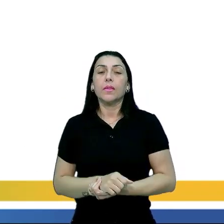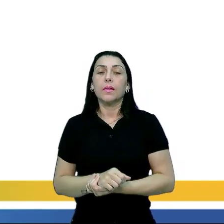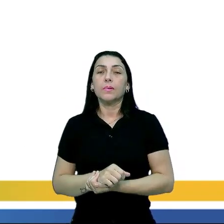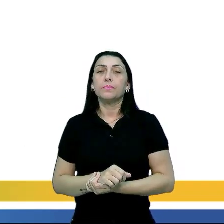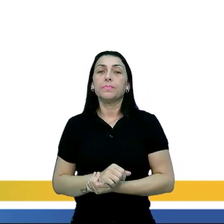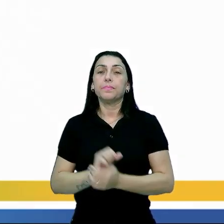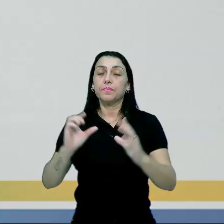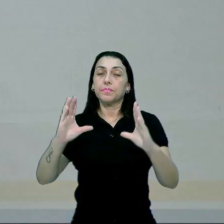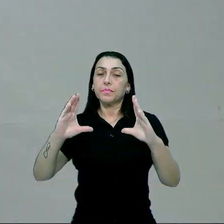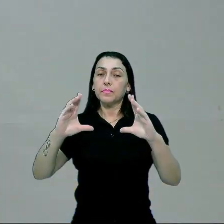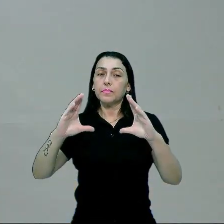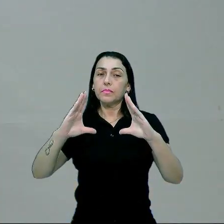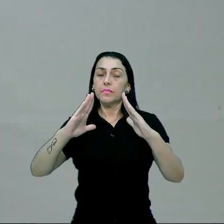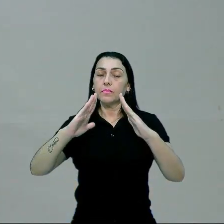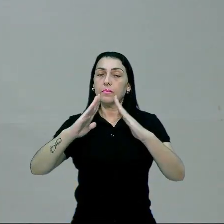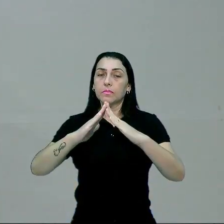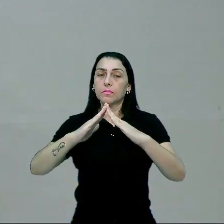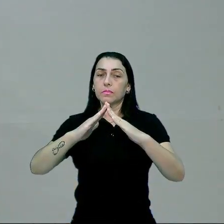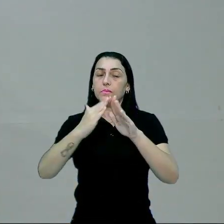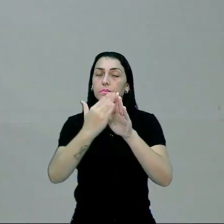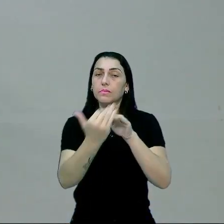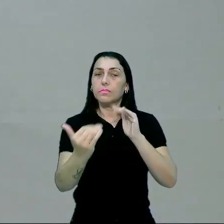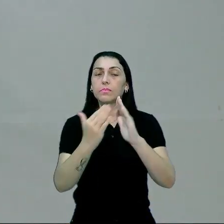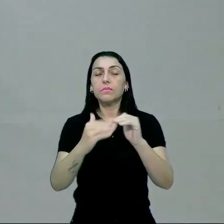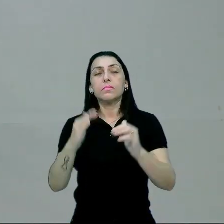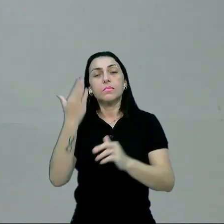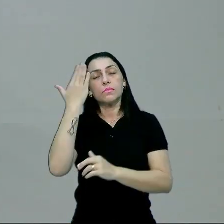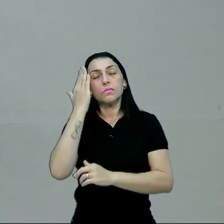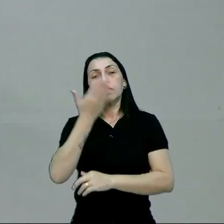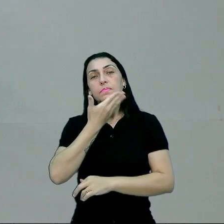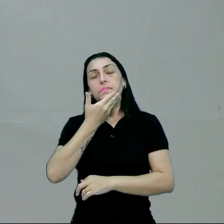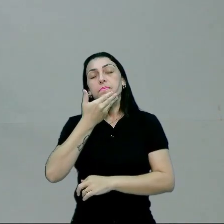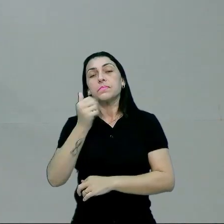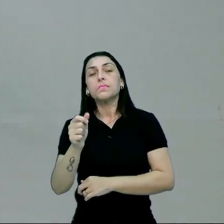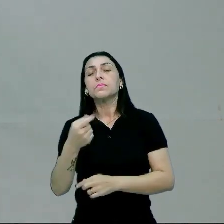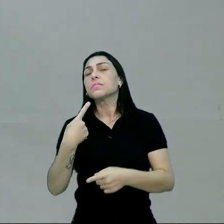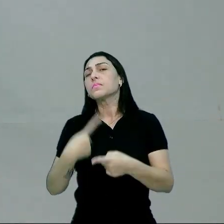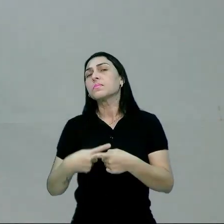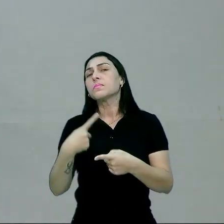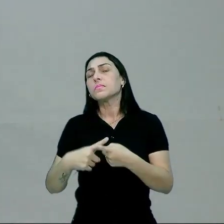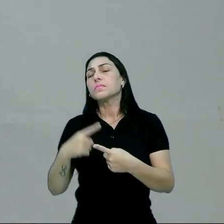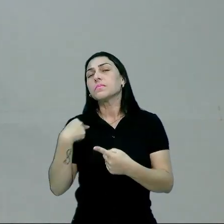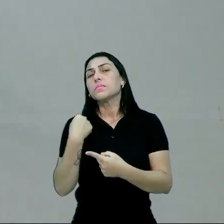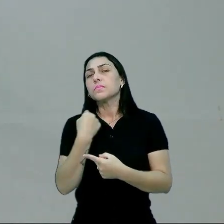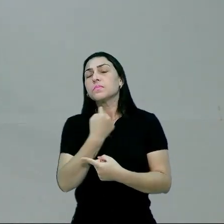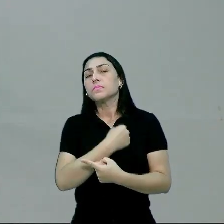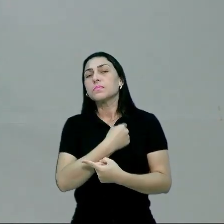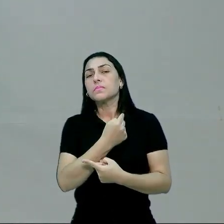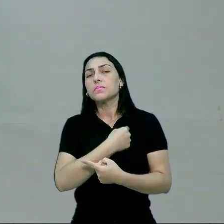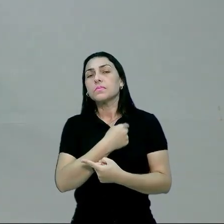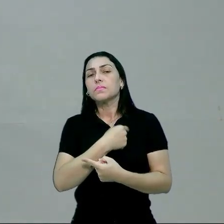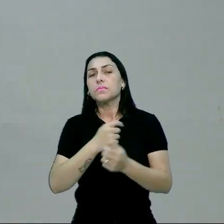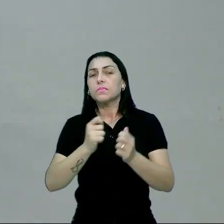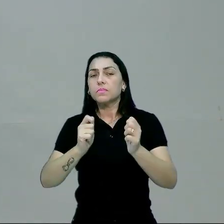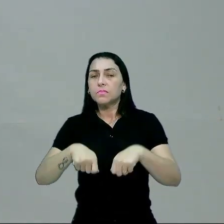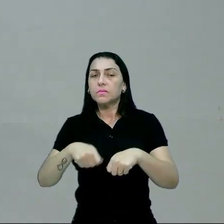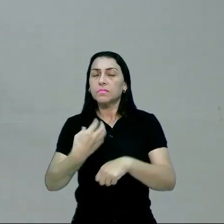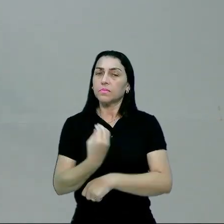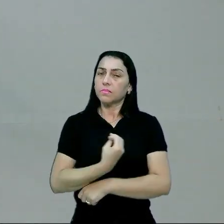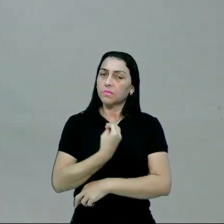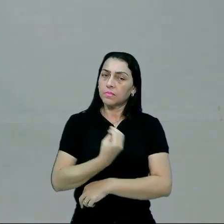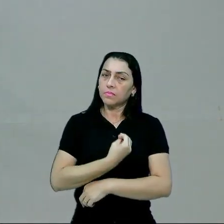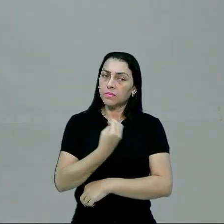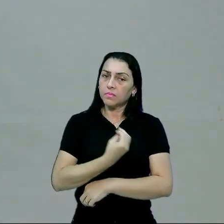através dessa imagem, nós vamos entender melhor por que as nossas condições de